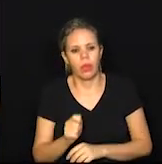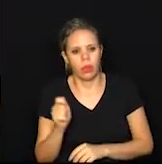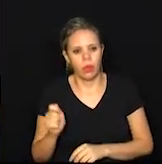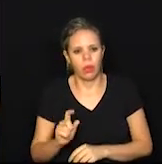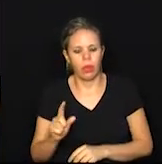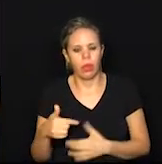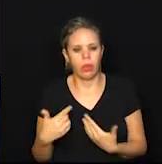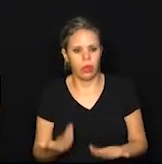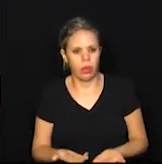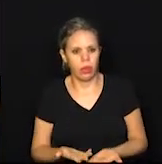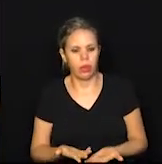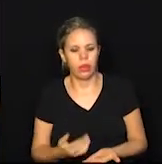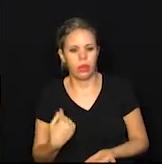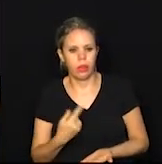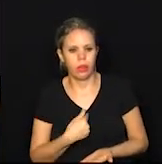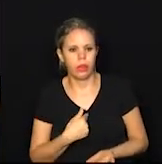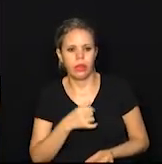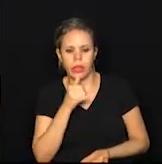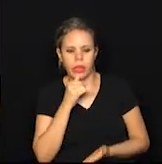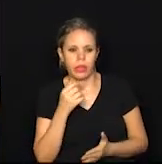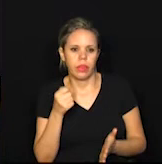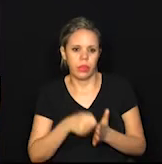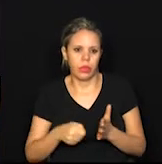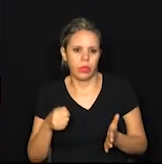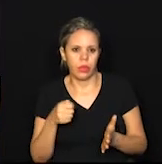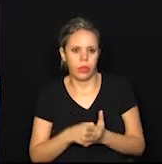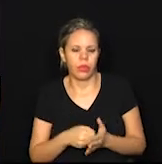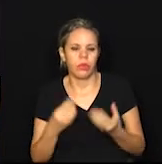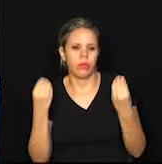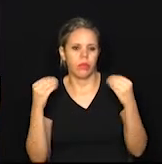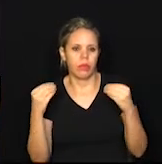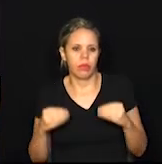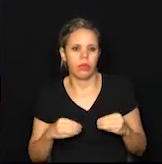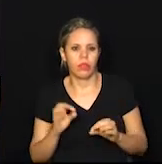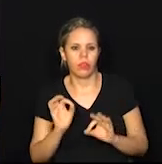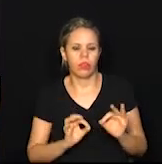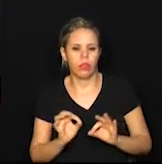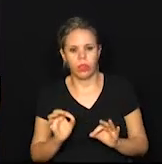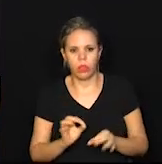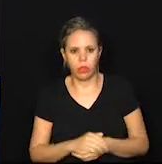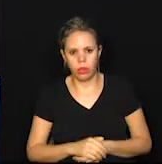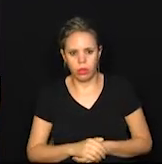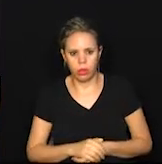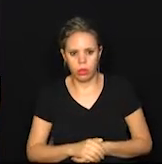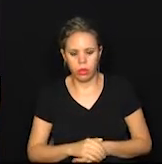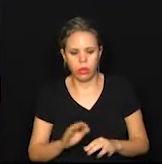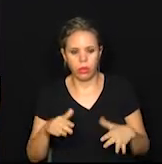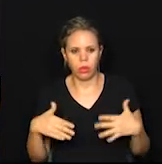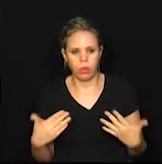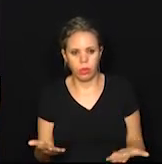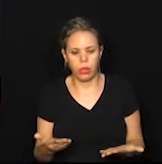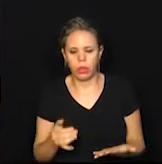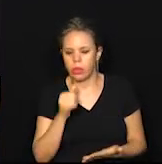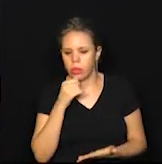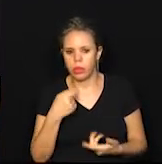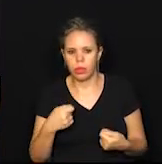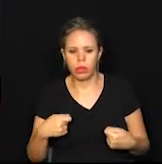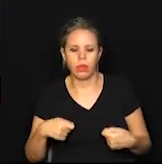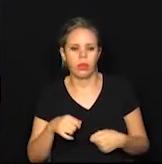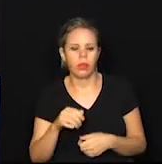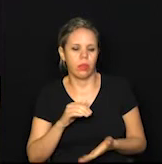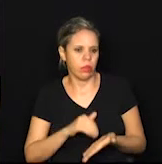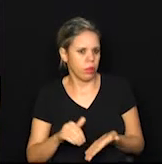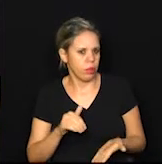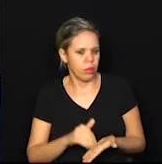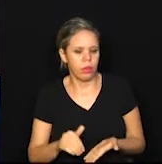civis, a gente pleitear, colocar para essas organizações quais são as demandas que a